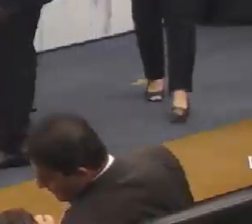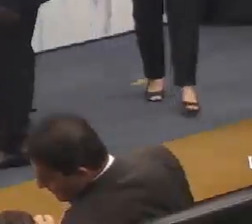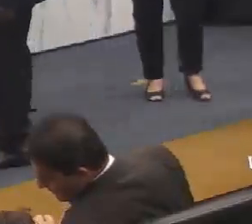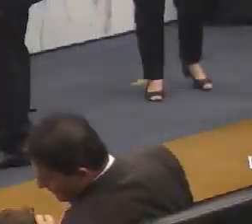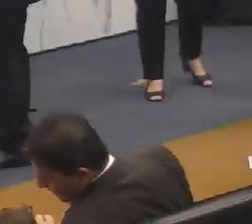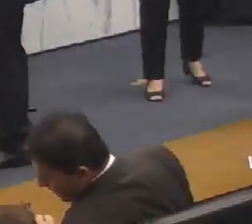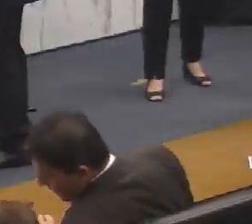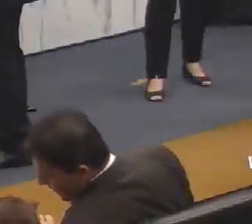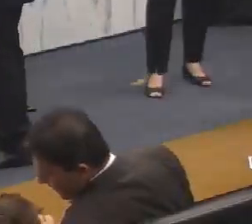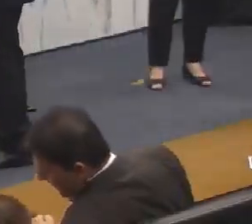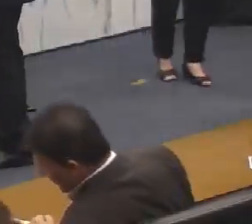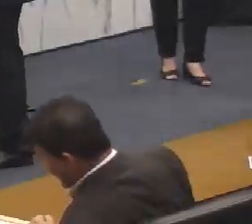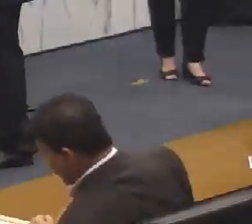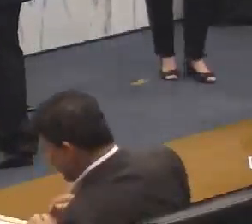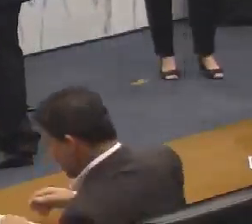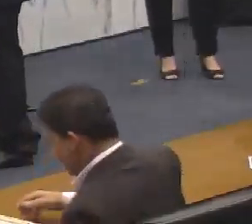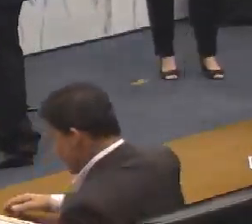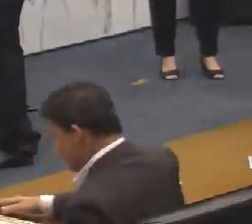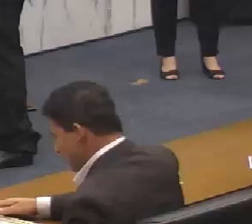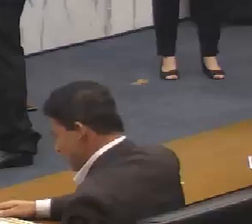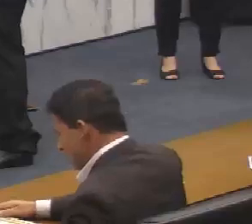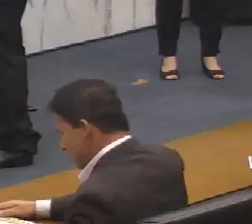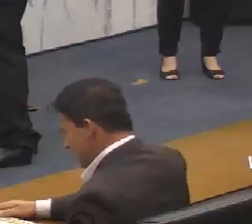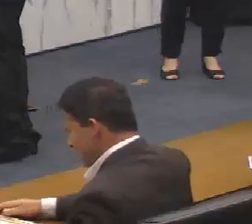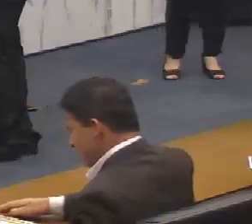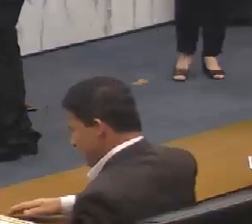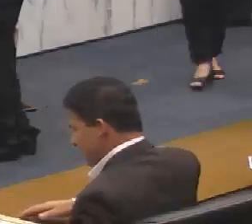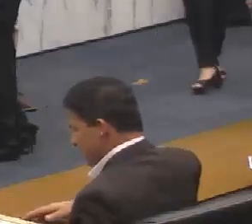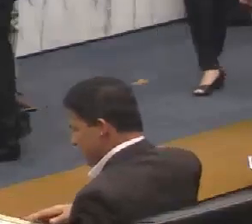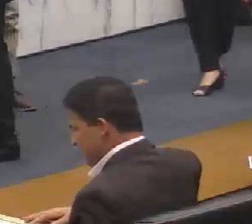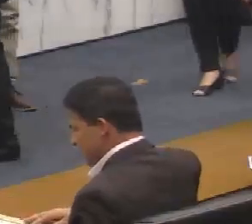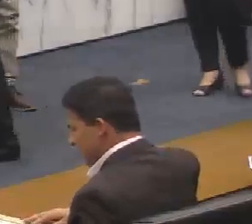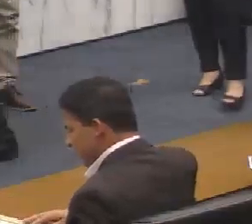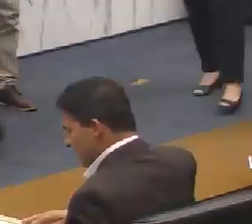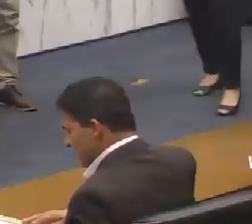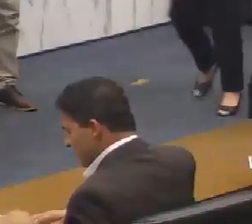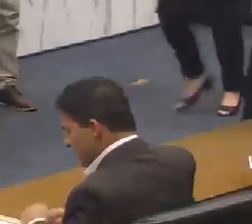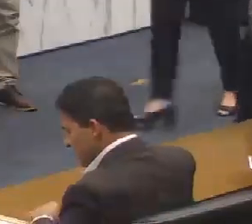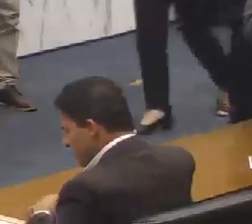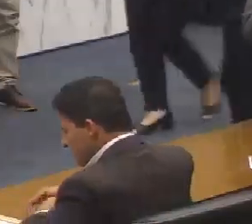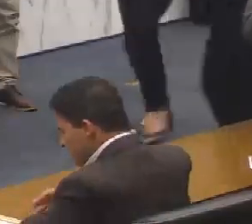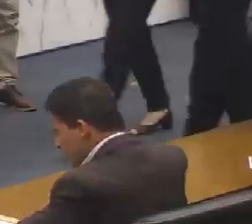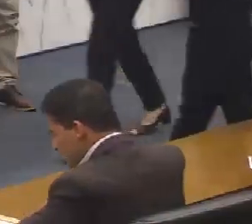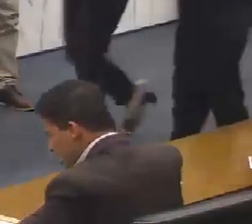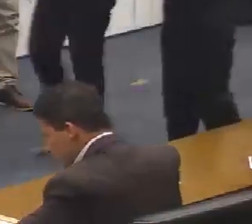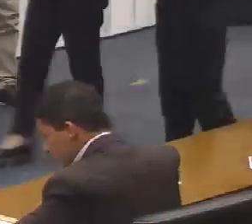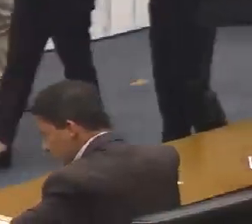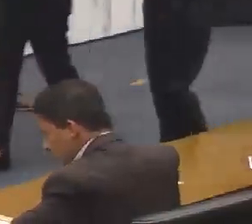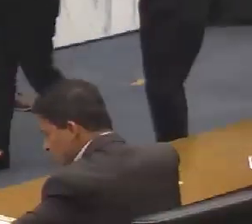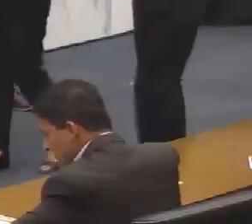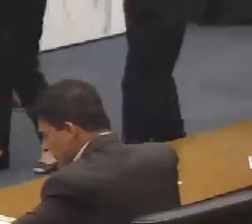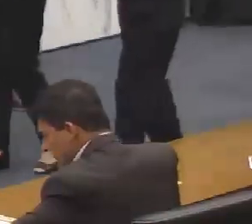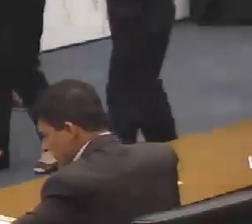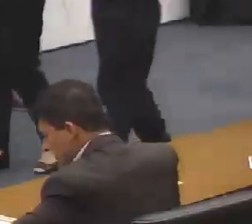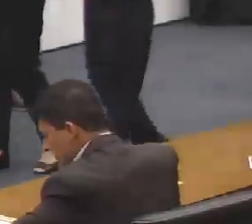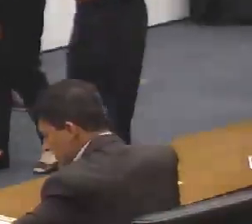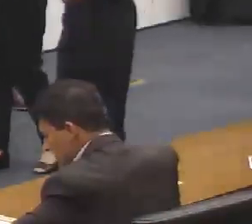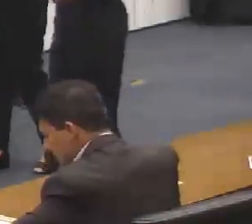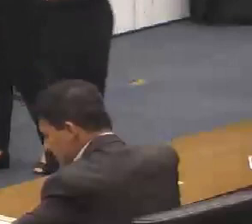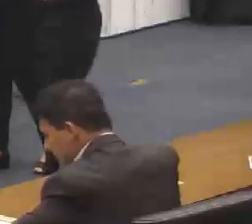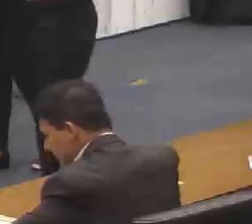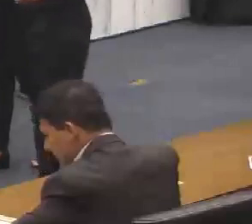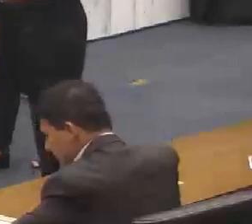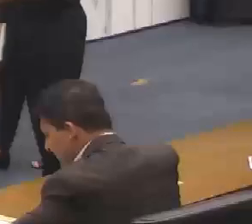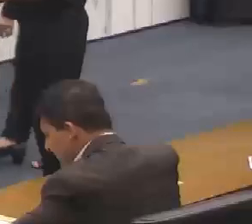Não é sobre tudo que o seu dinheiro é capaz de comprar. E sim, sobre cada momento, sorriso a